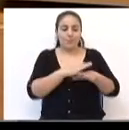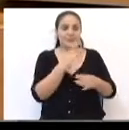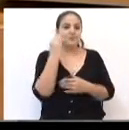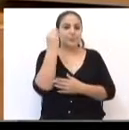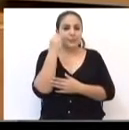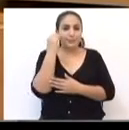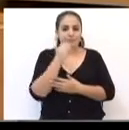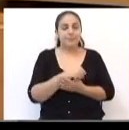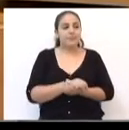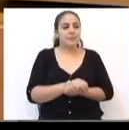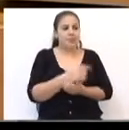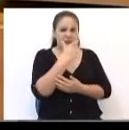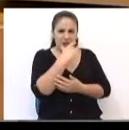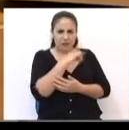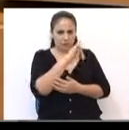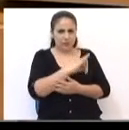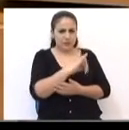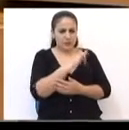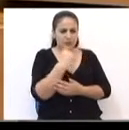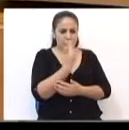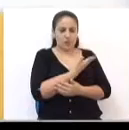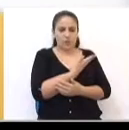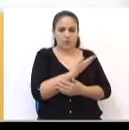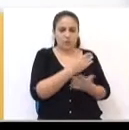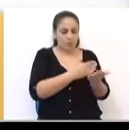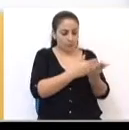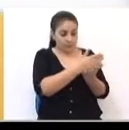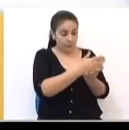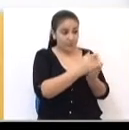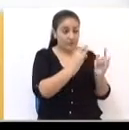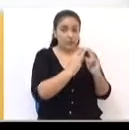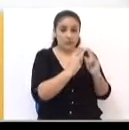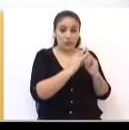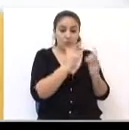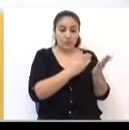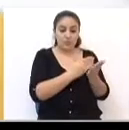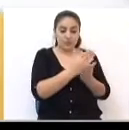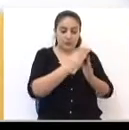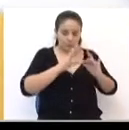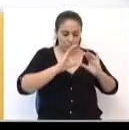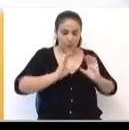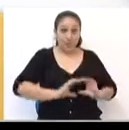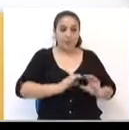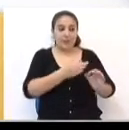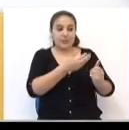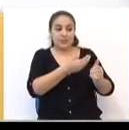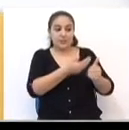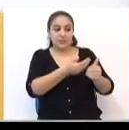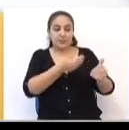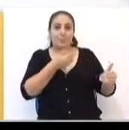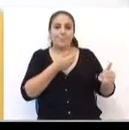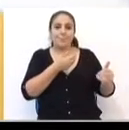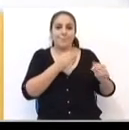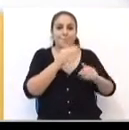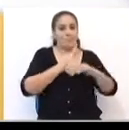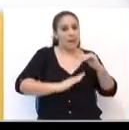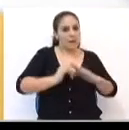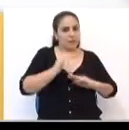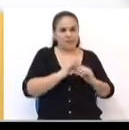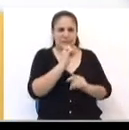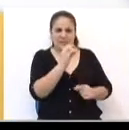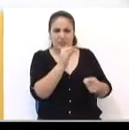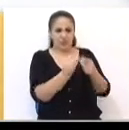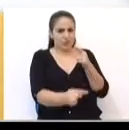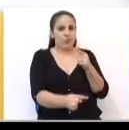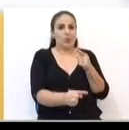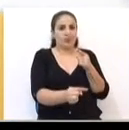Bem, Ana, eu acho que é importante que, quando ingressamos em alguma instituição, nós adotemos um posicionamento de distanciamento de práticas às quais não